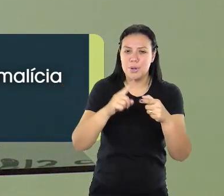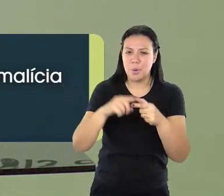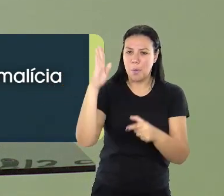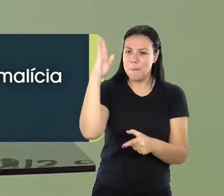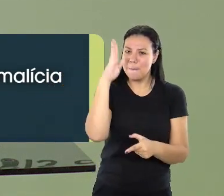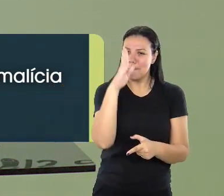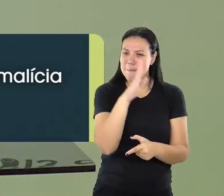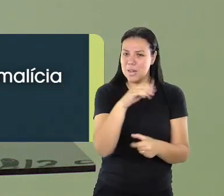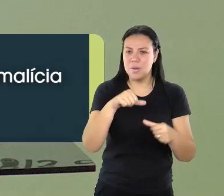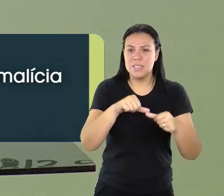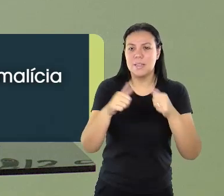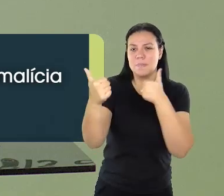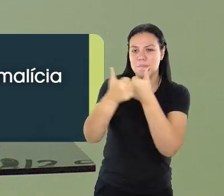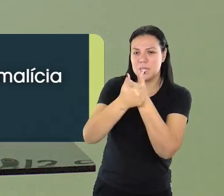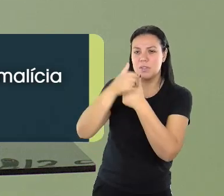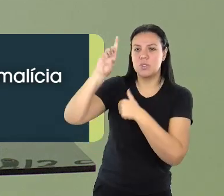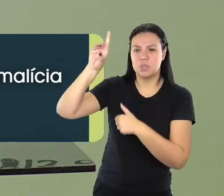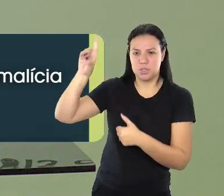até mim.